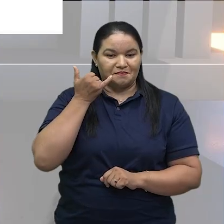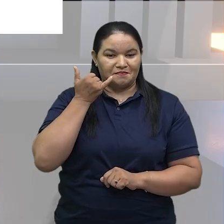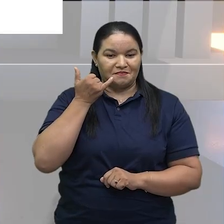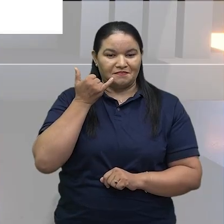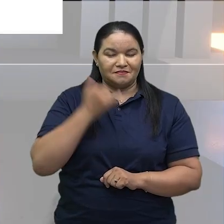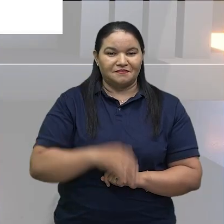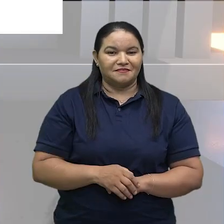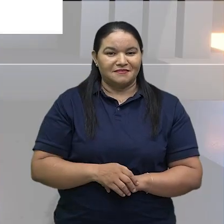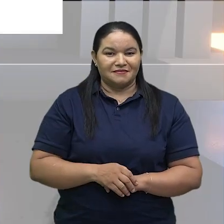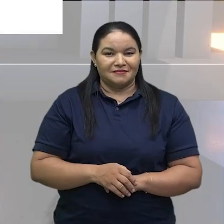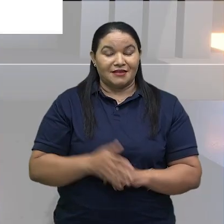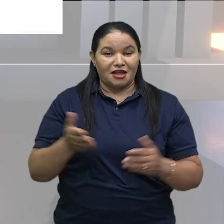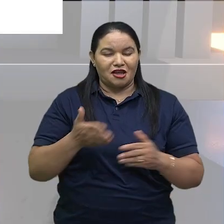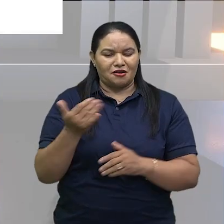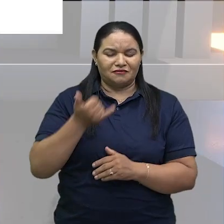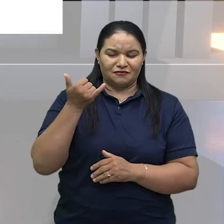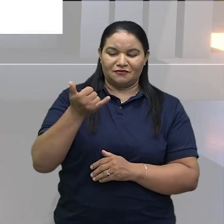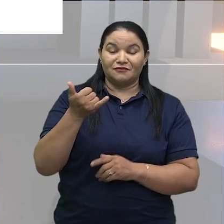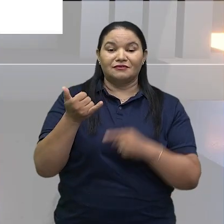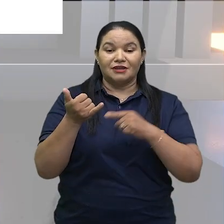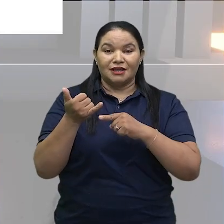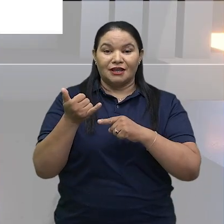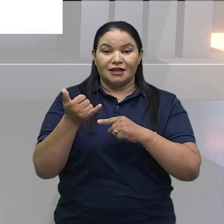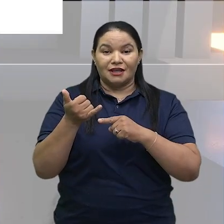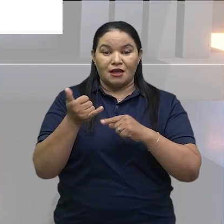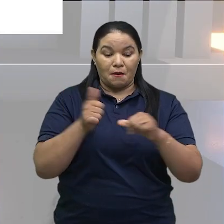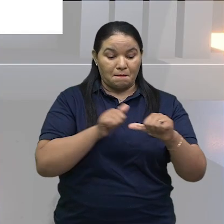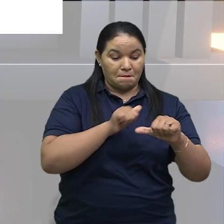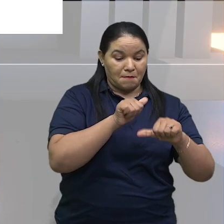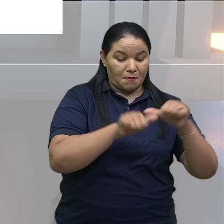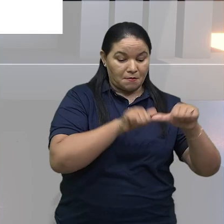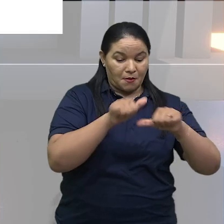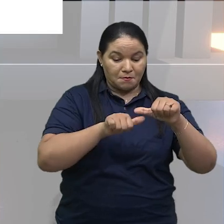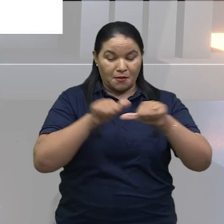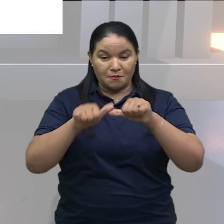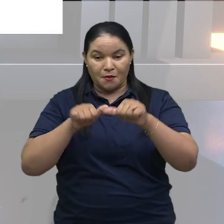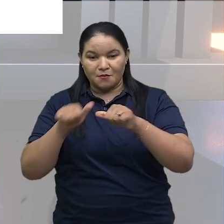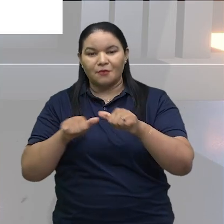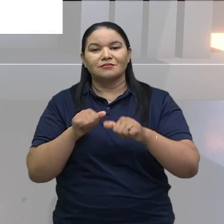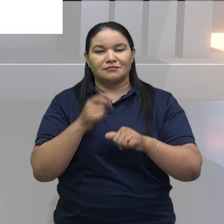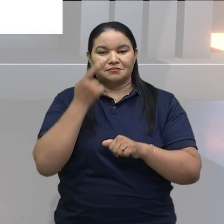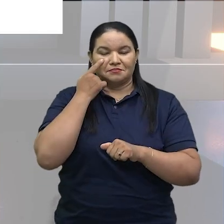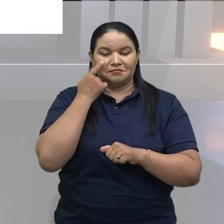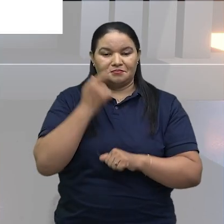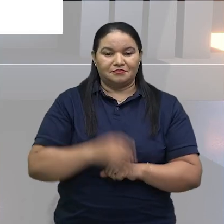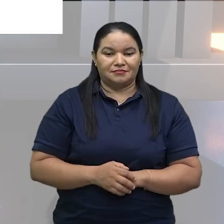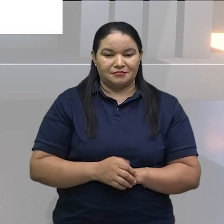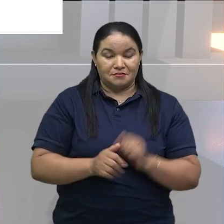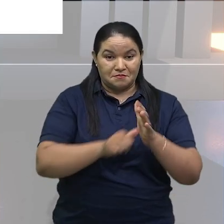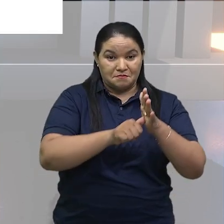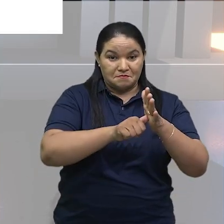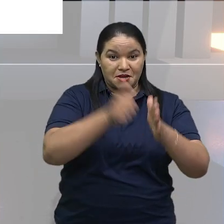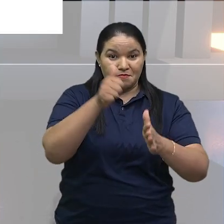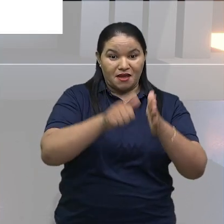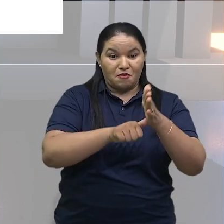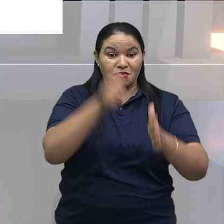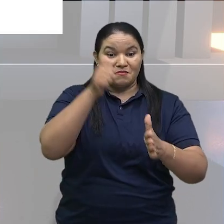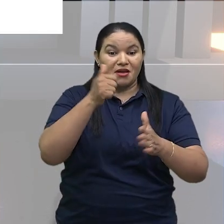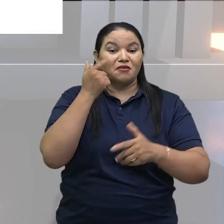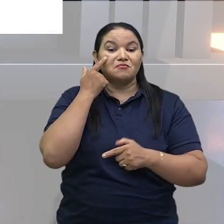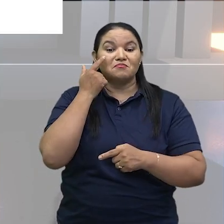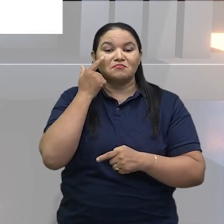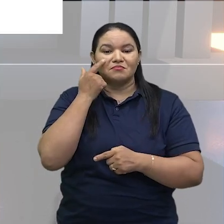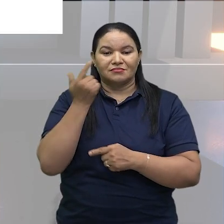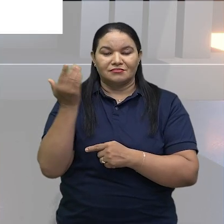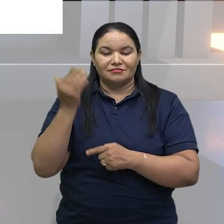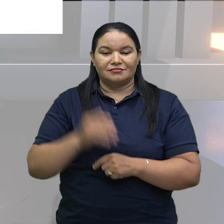né? A gente vai analisar aqui a evolução dos meios de comunicação através dos telefones. Temos aqui o primeiro telefone, tá?